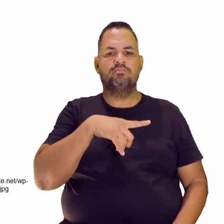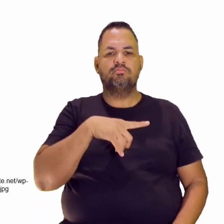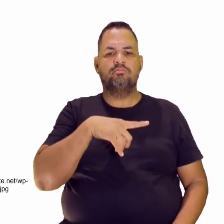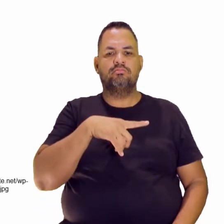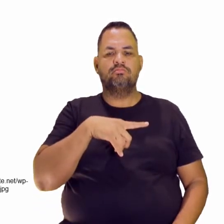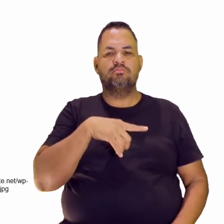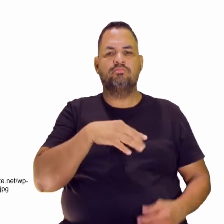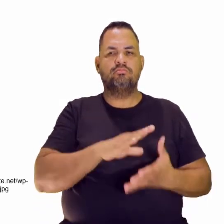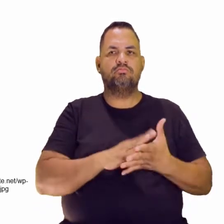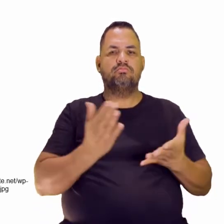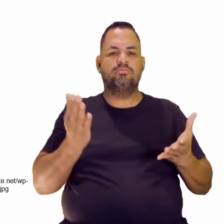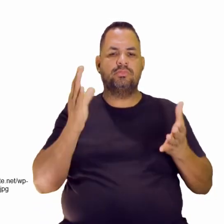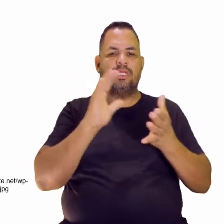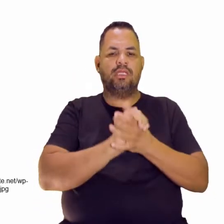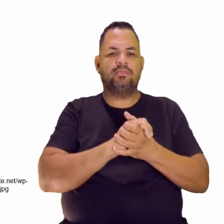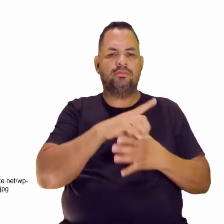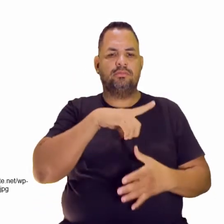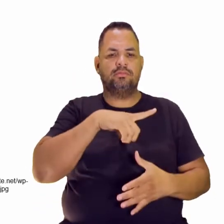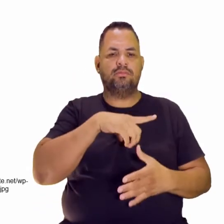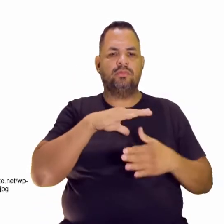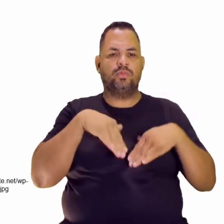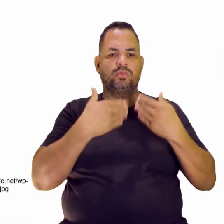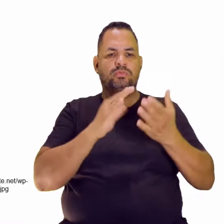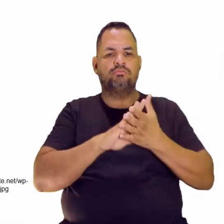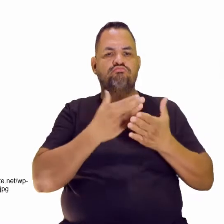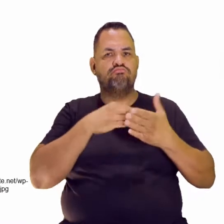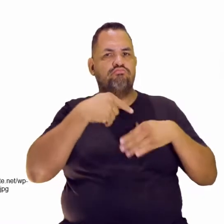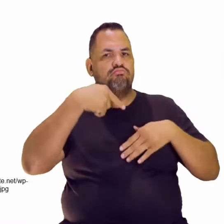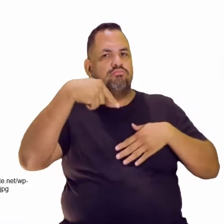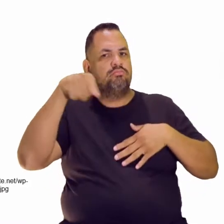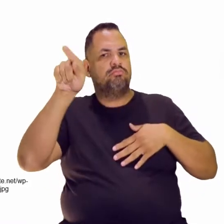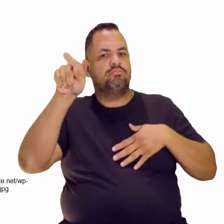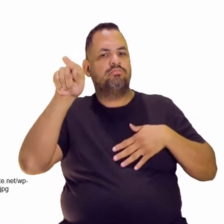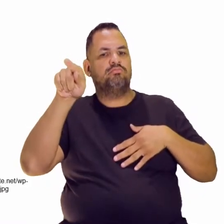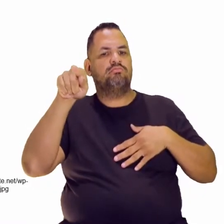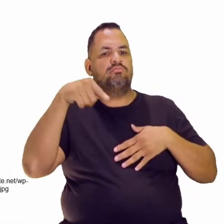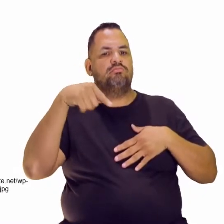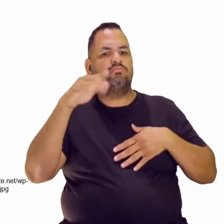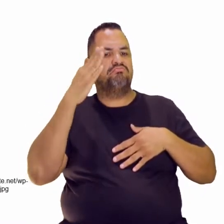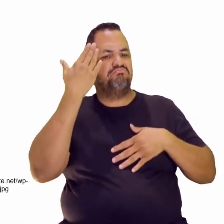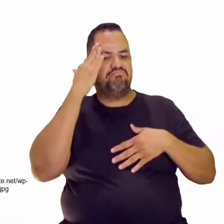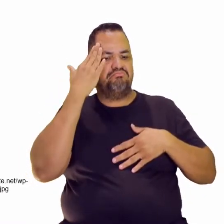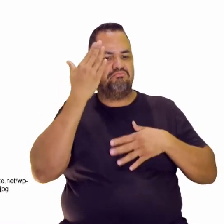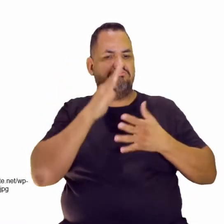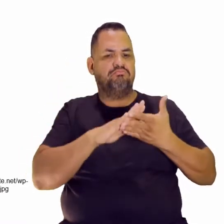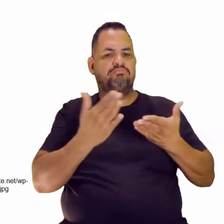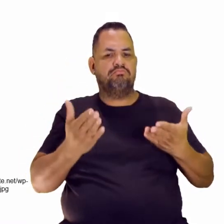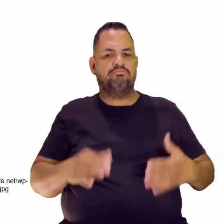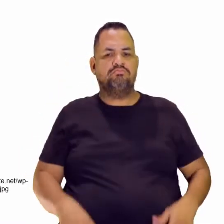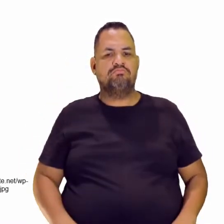algumas esposas e essa daí era uma delas. Quando ele foi embora, ela não entendeu bem e